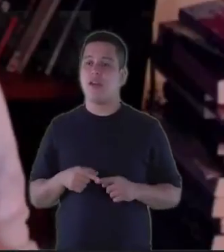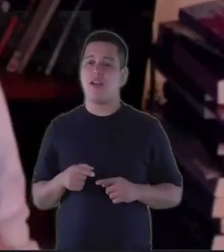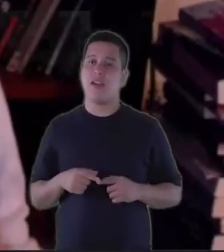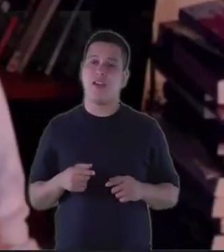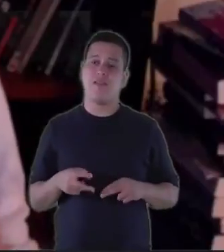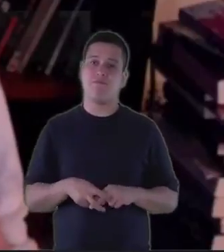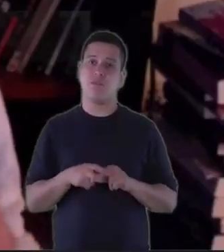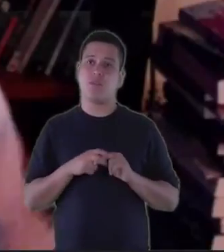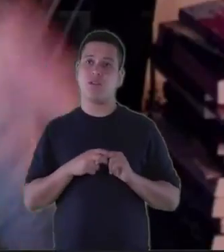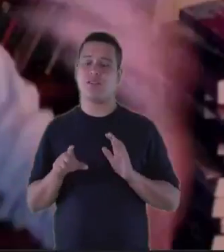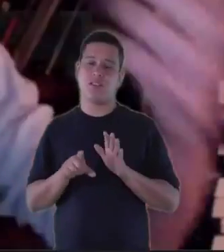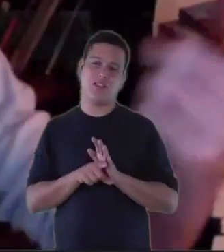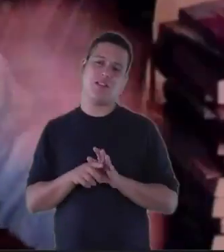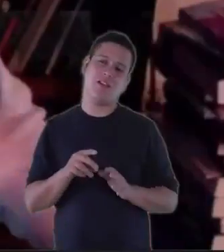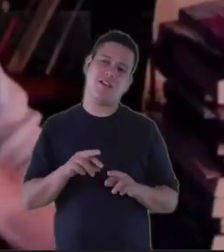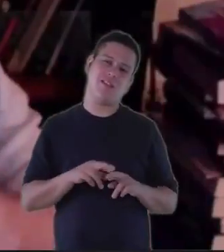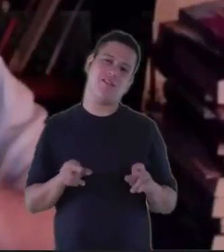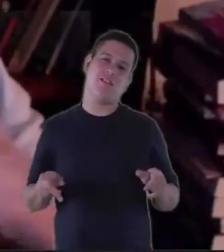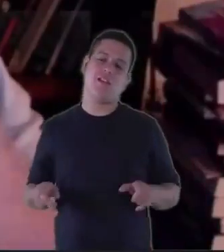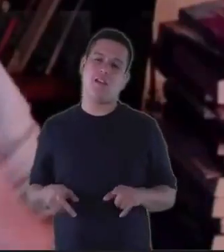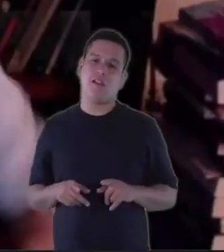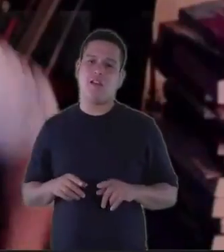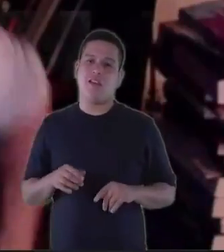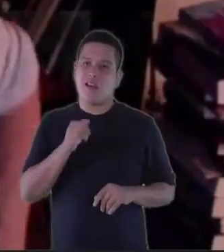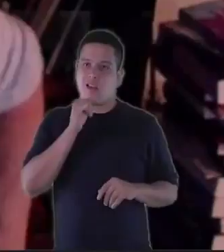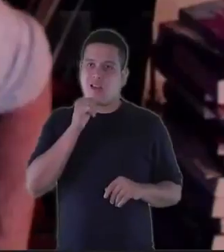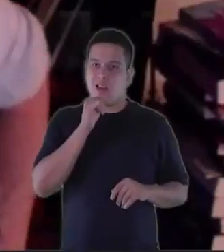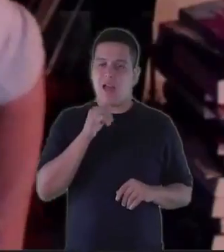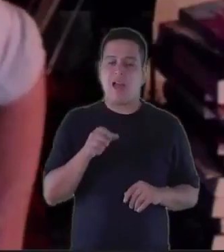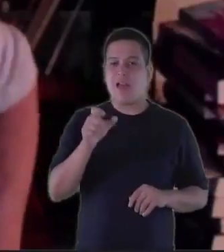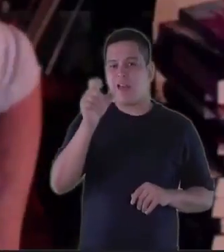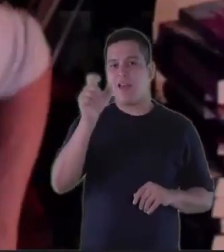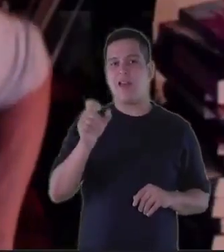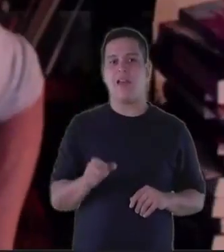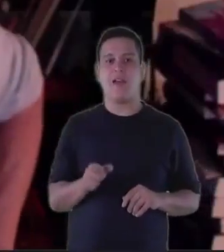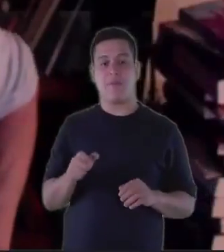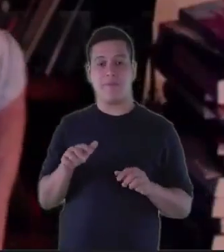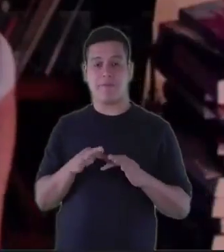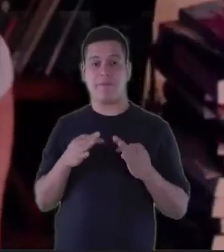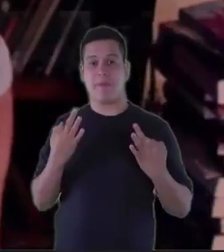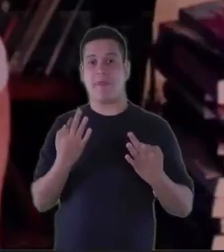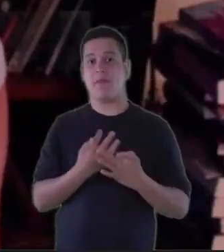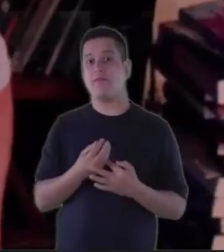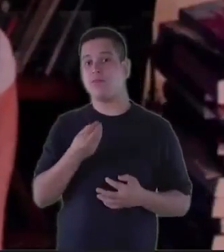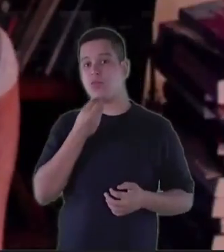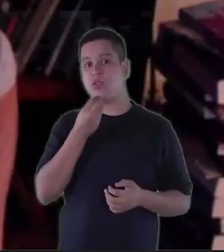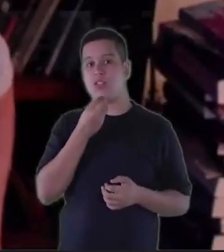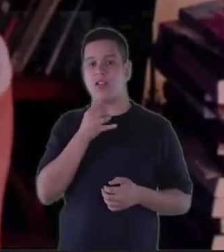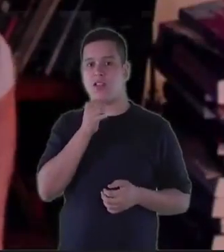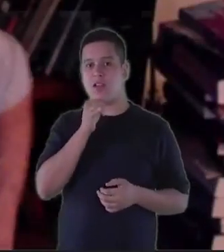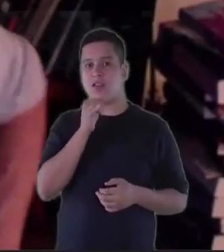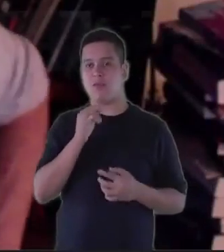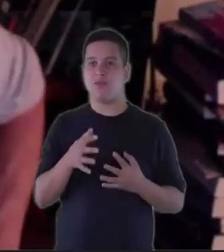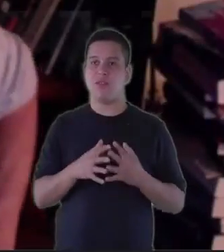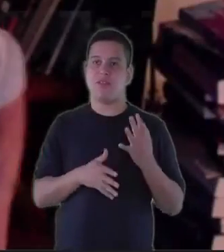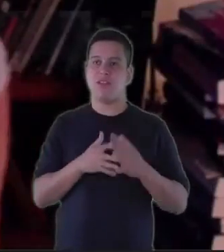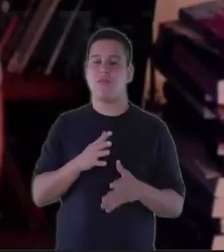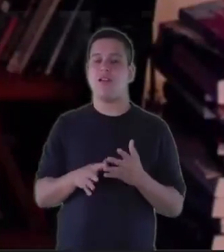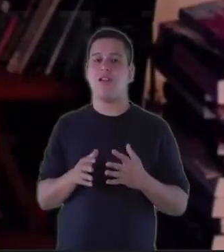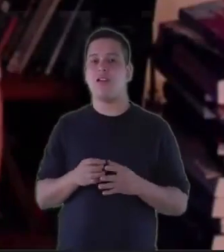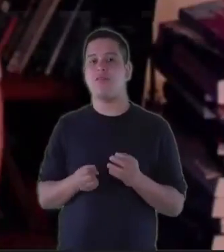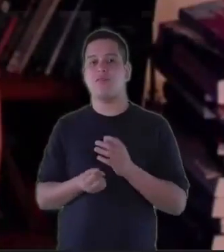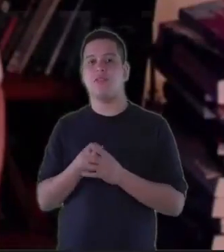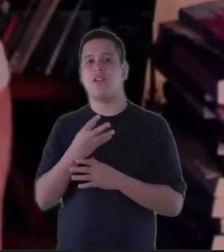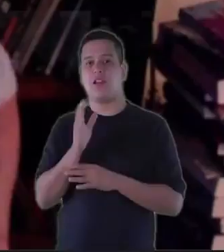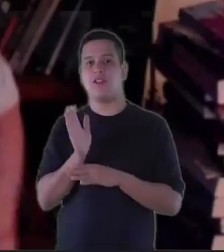lei era diferente, né? Então um parente podia eventualmente impedir a feitura do filme, e tinha